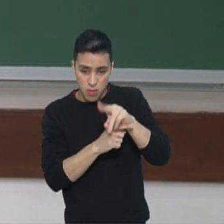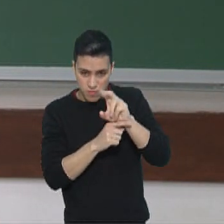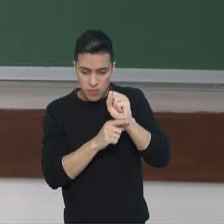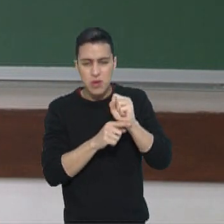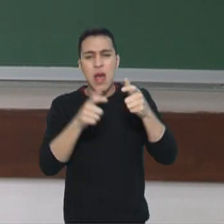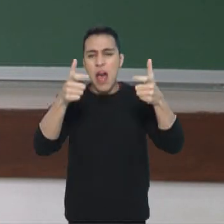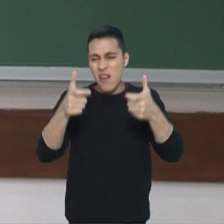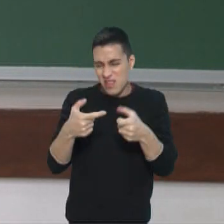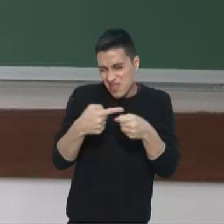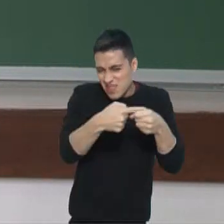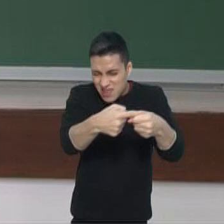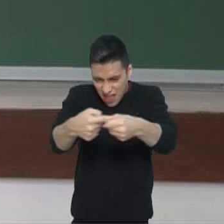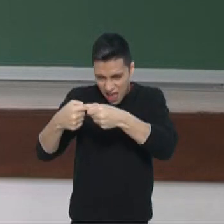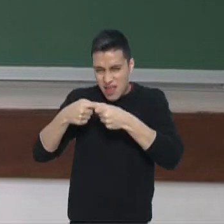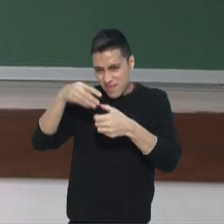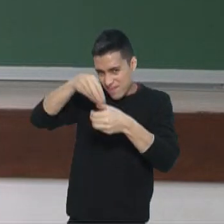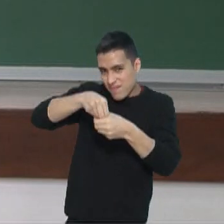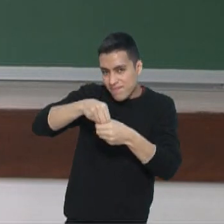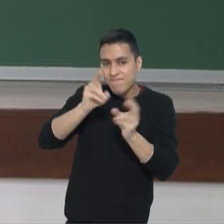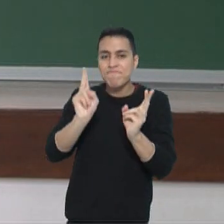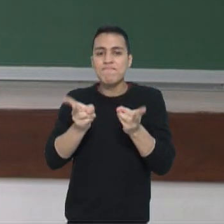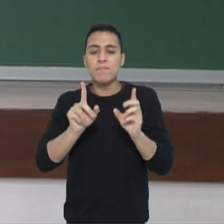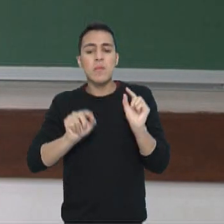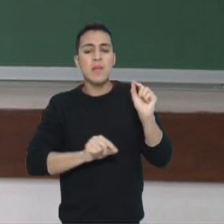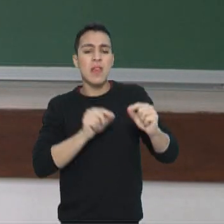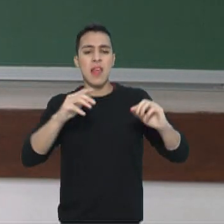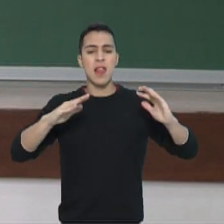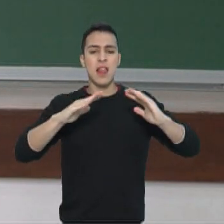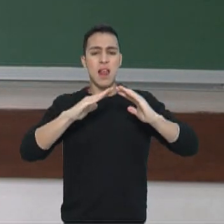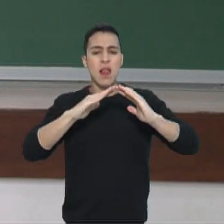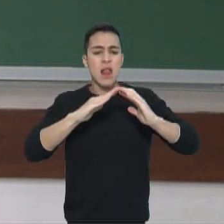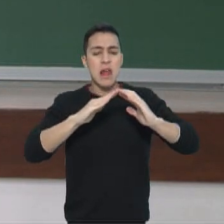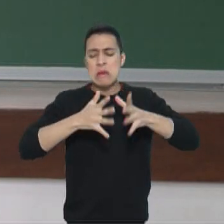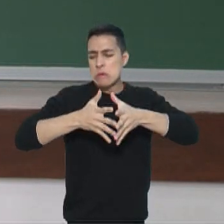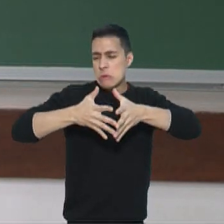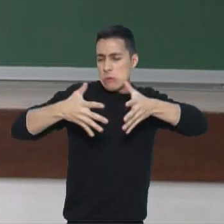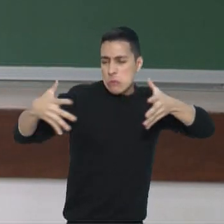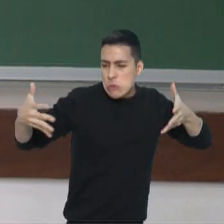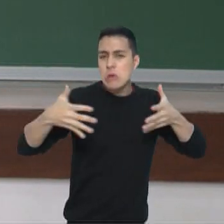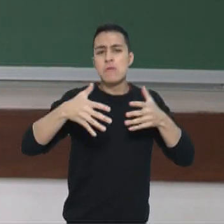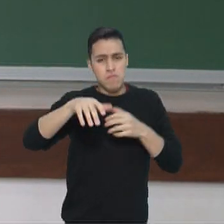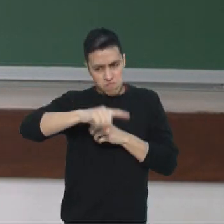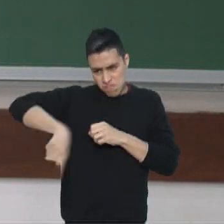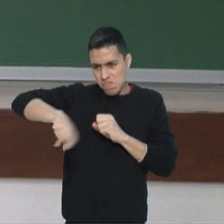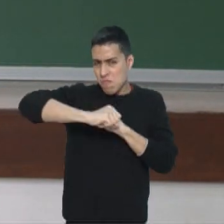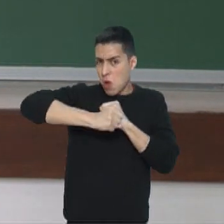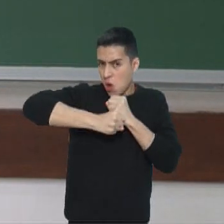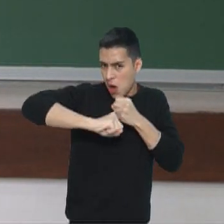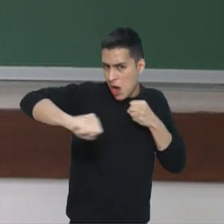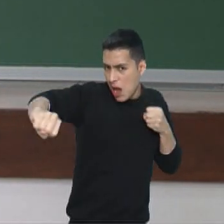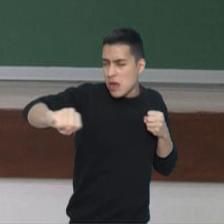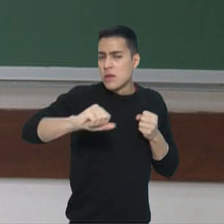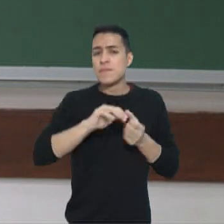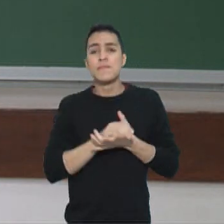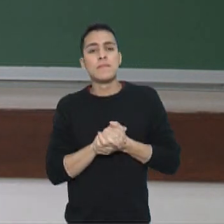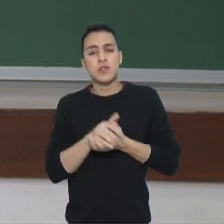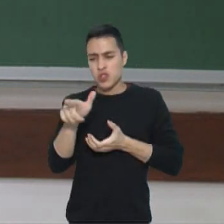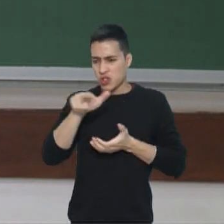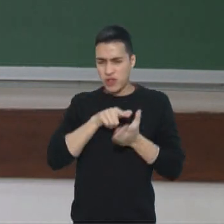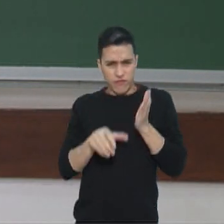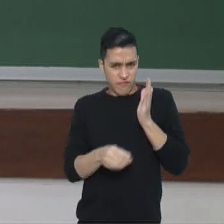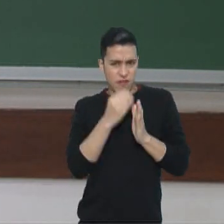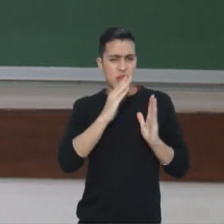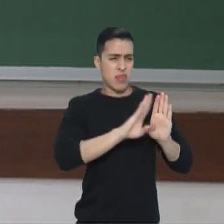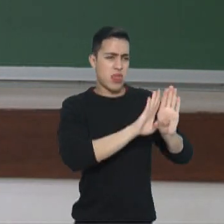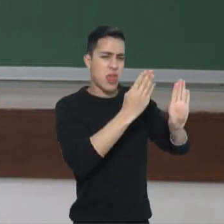áreas urbanas, eram geralmente casas térreas, casas muito amplas, muito espaçosas, com diversos cômodos